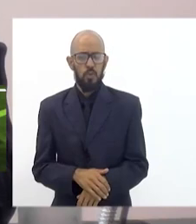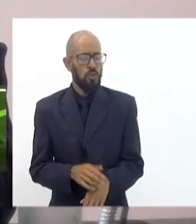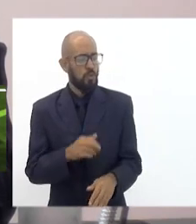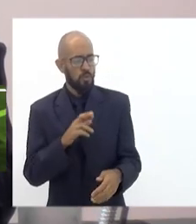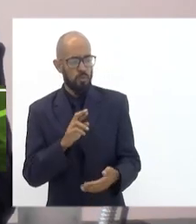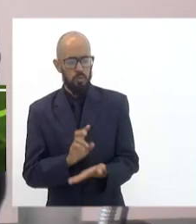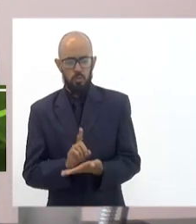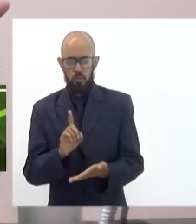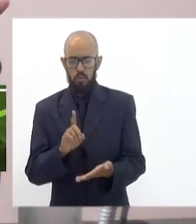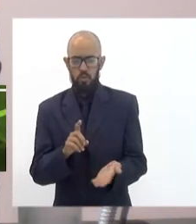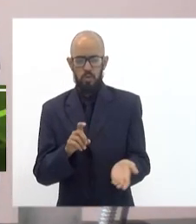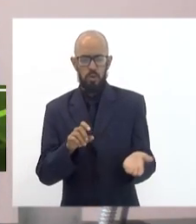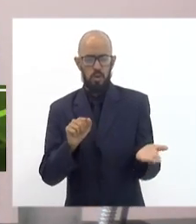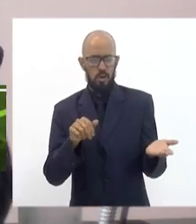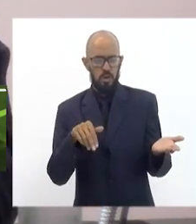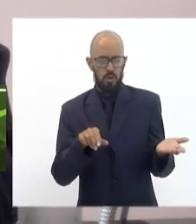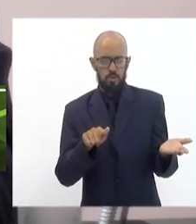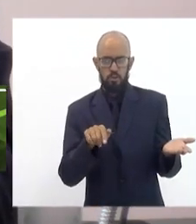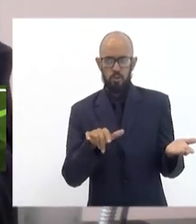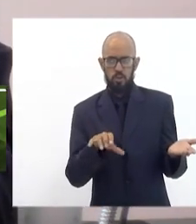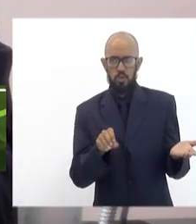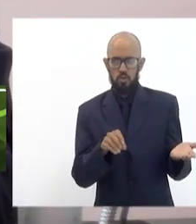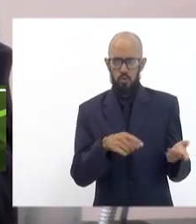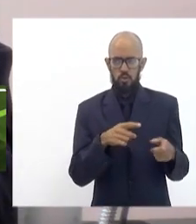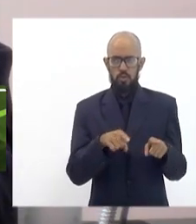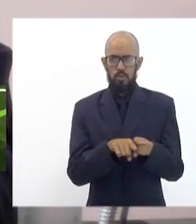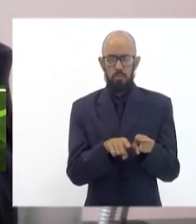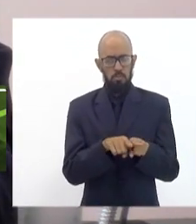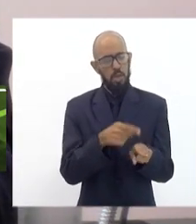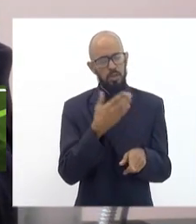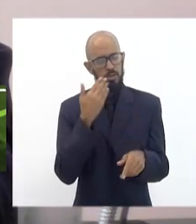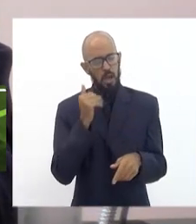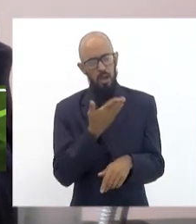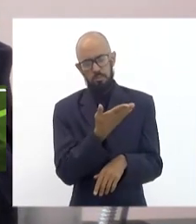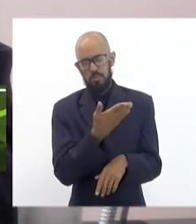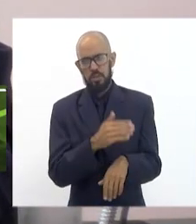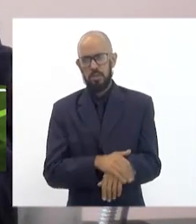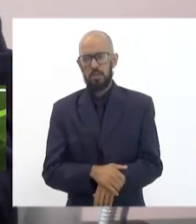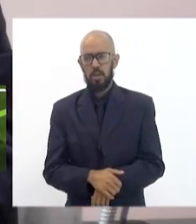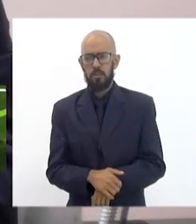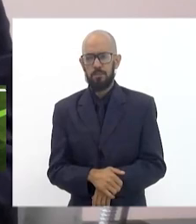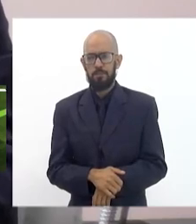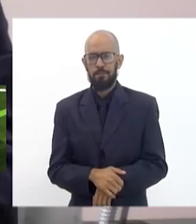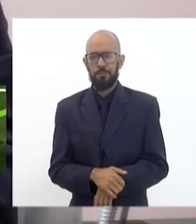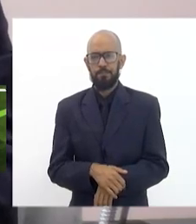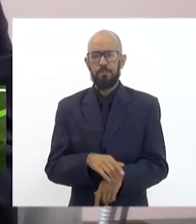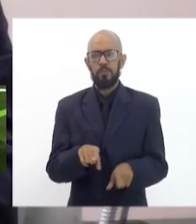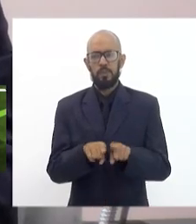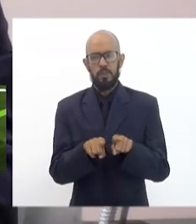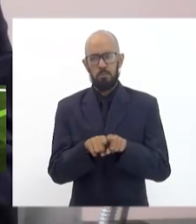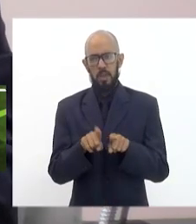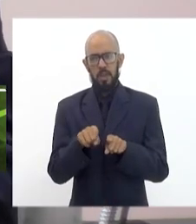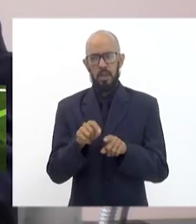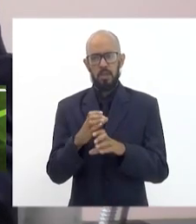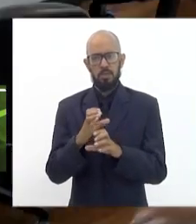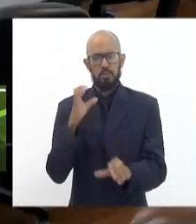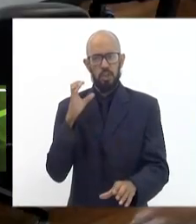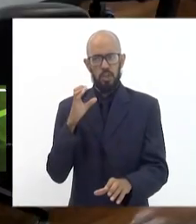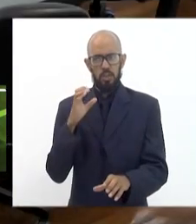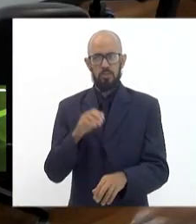se abre e Doutor anjo por favor e e e também é engenheiro de carreiro